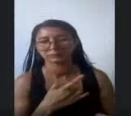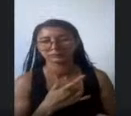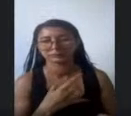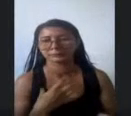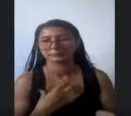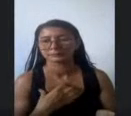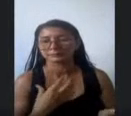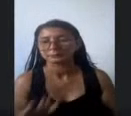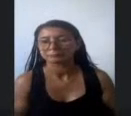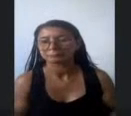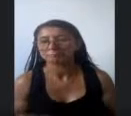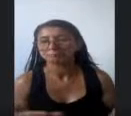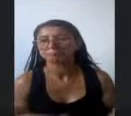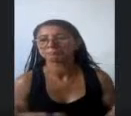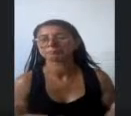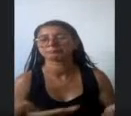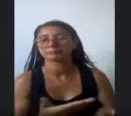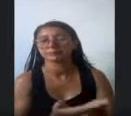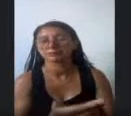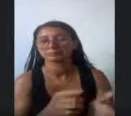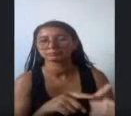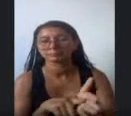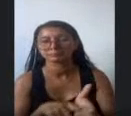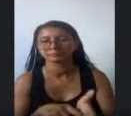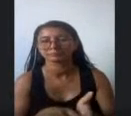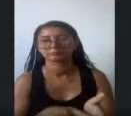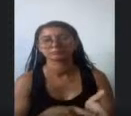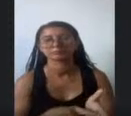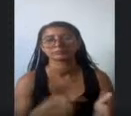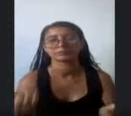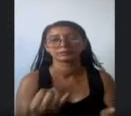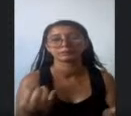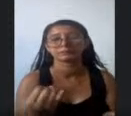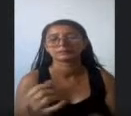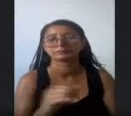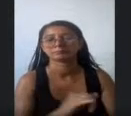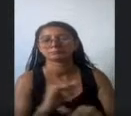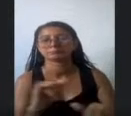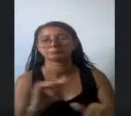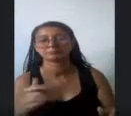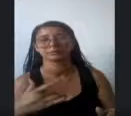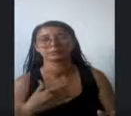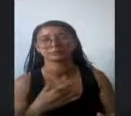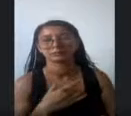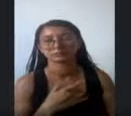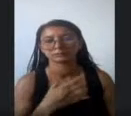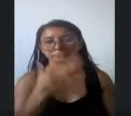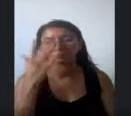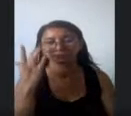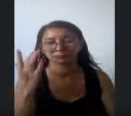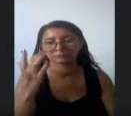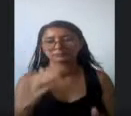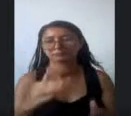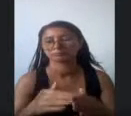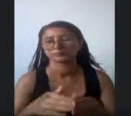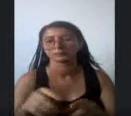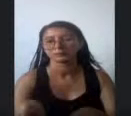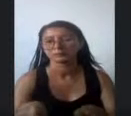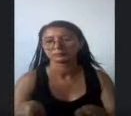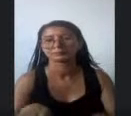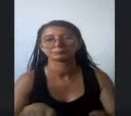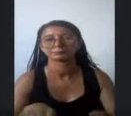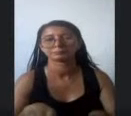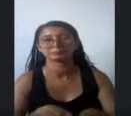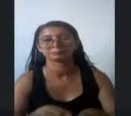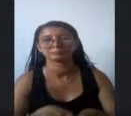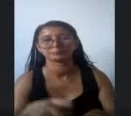alertas, né? Que bom poder ouvir um pouco falar sobre a saúde da população do campo, da floresta e das águas, que também possui no Sistema Único de